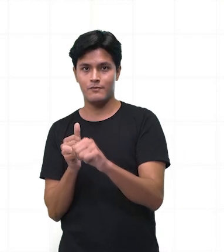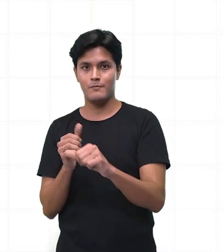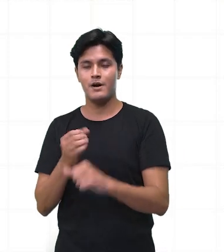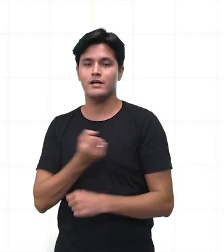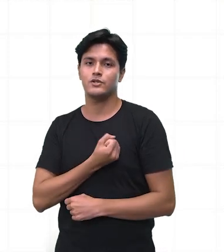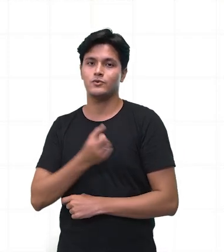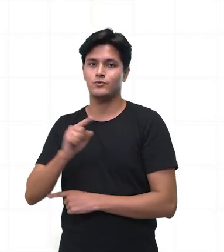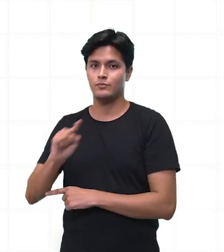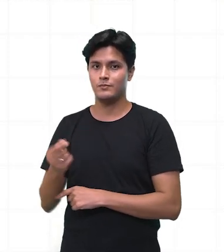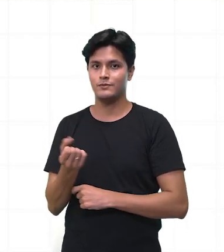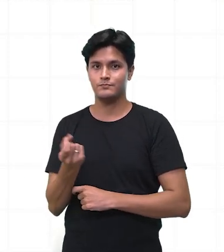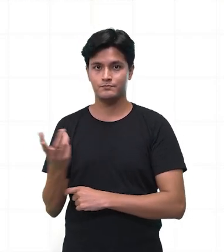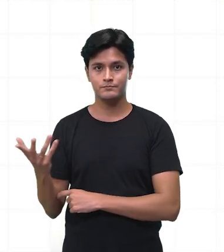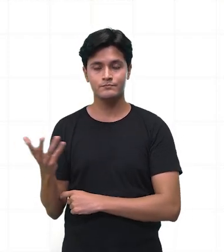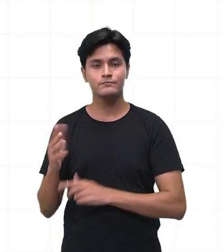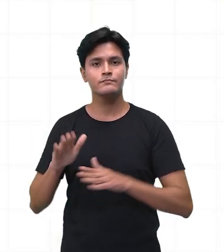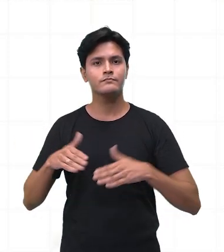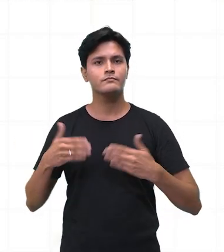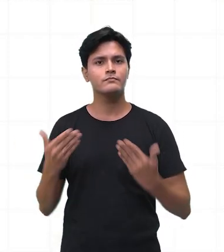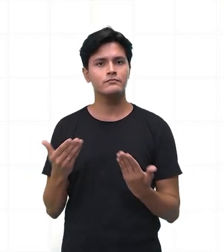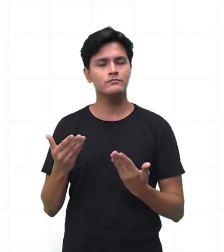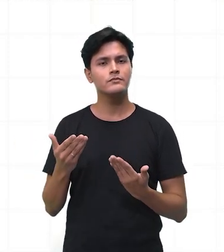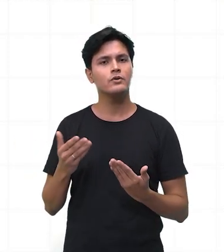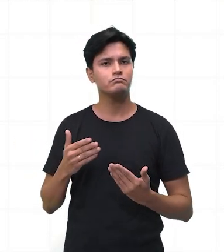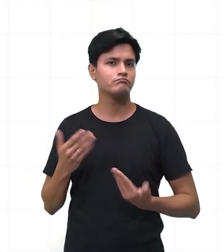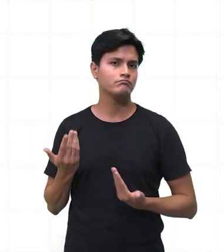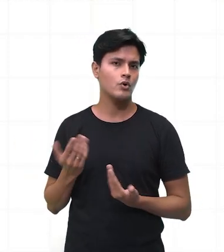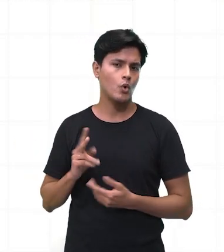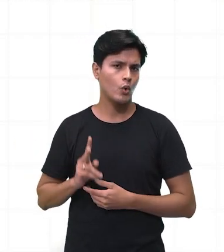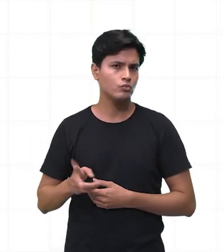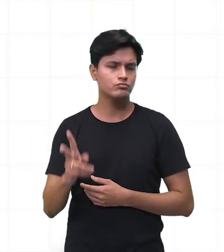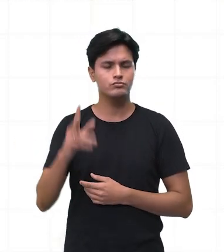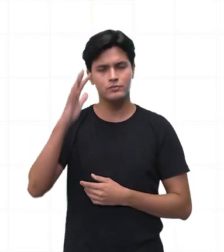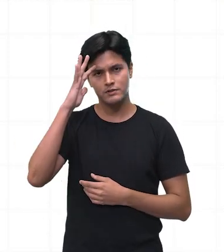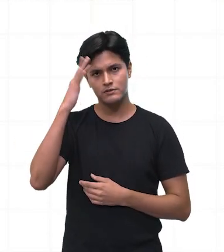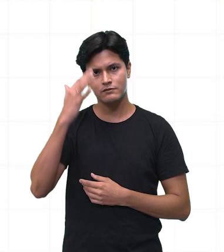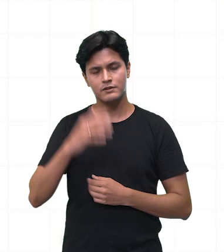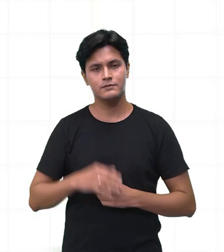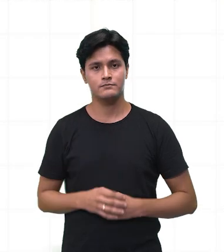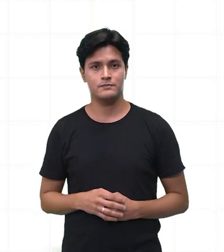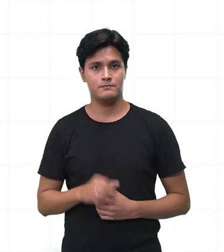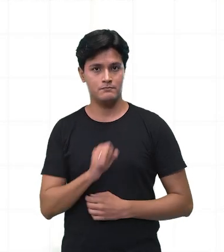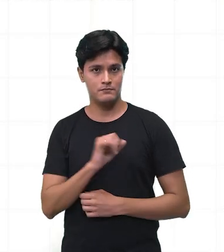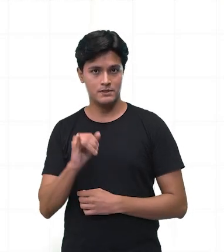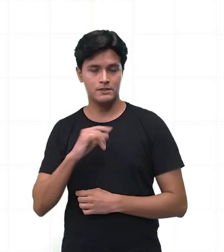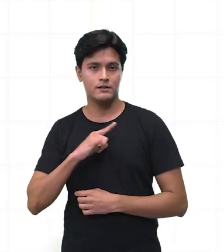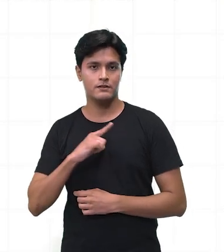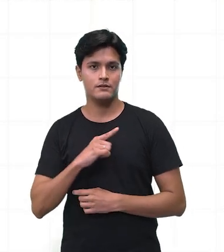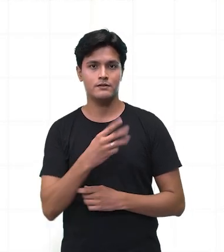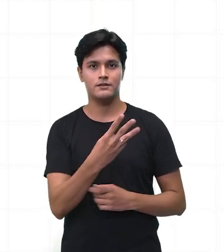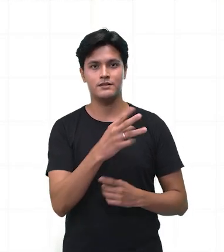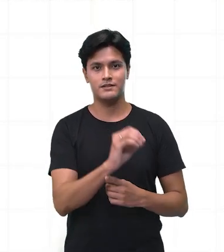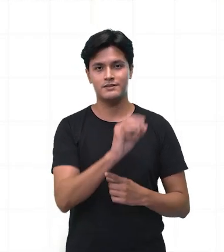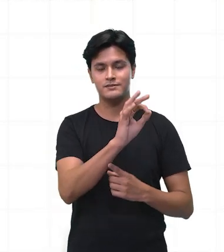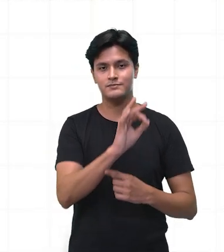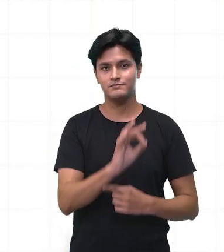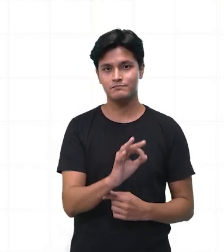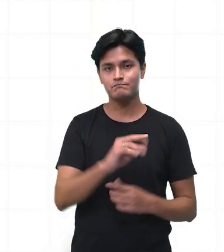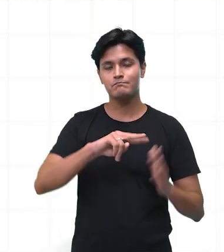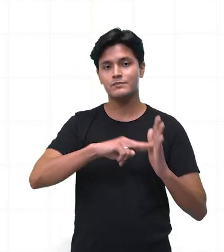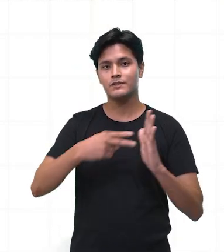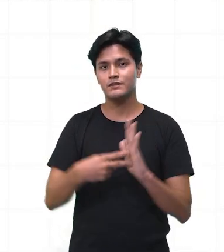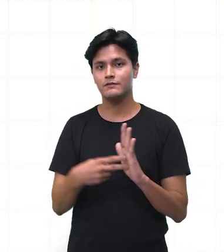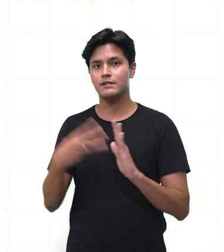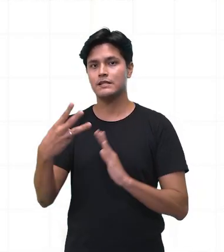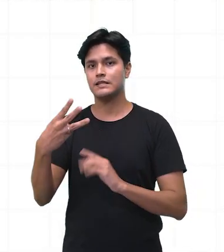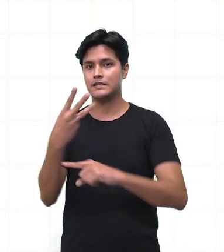decimal. Então a gente só continua o processo. Se eu tenho 30%, isso significa que é 30 dividido por 100, 30